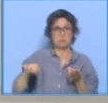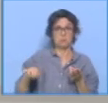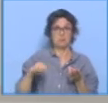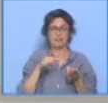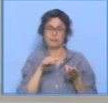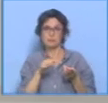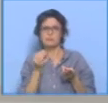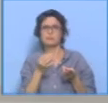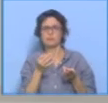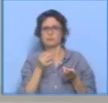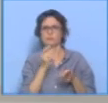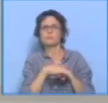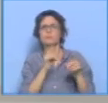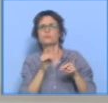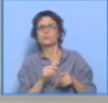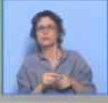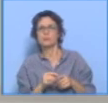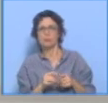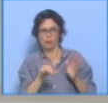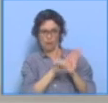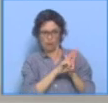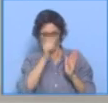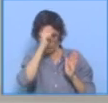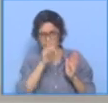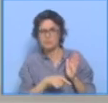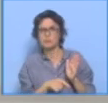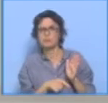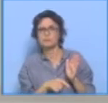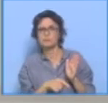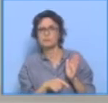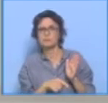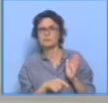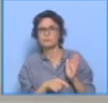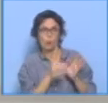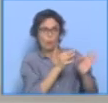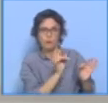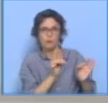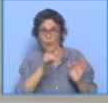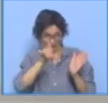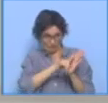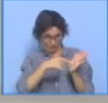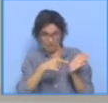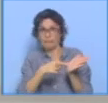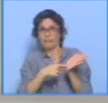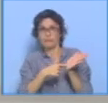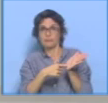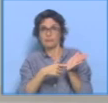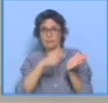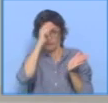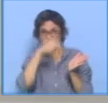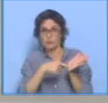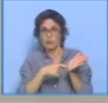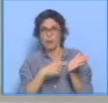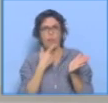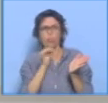eles cumpriram a lei rigorosamente. Era o que estava prescrito no livro do Levítico e até no livro do Deuteronômio. Estava lá prescrito. Não se